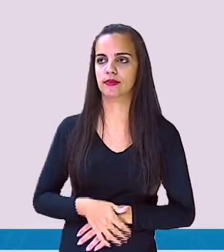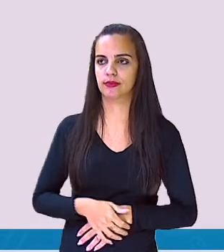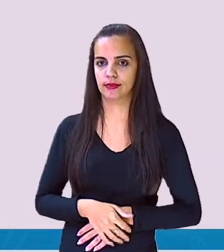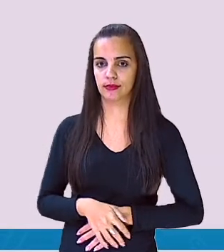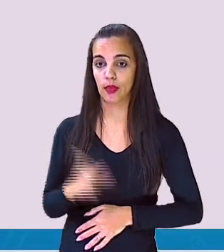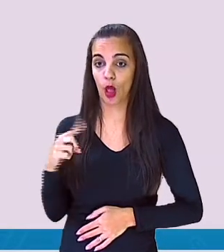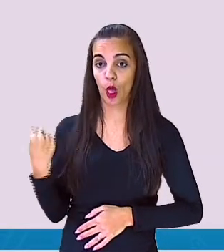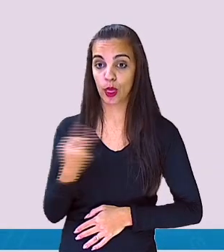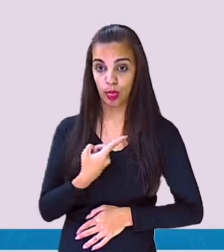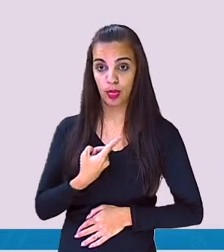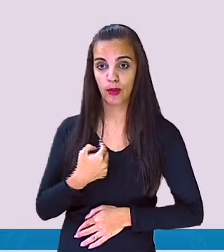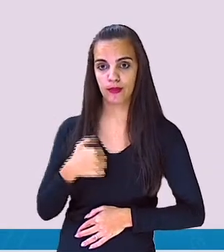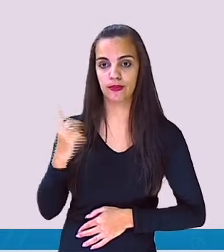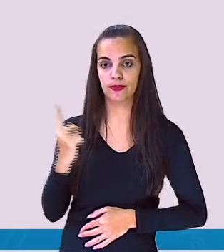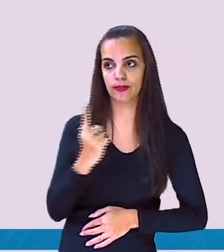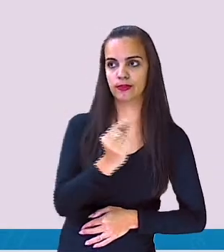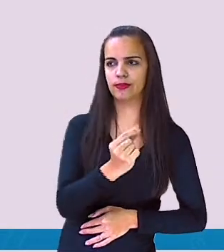maravilhosa.